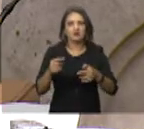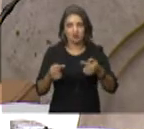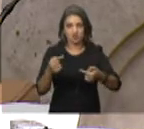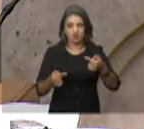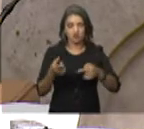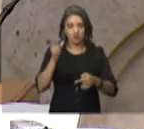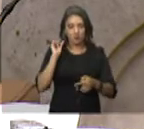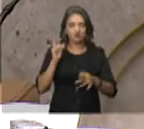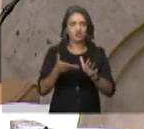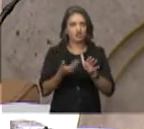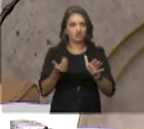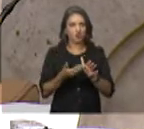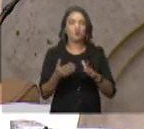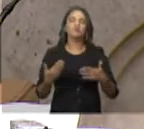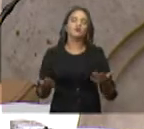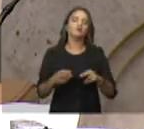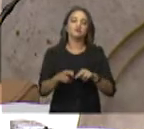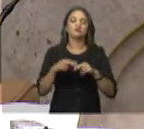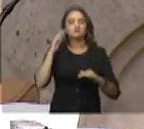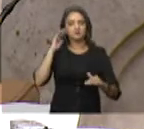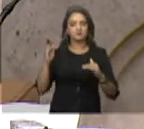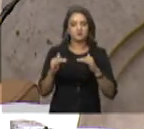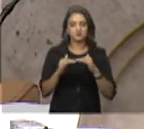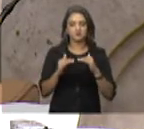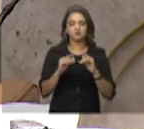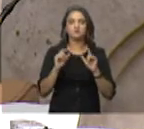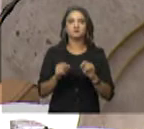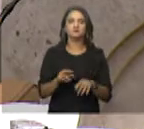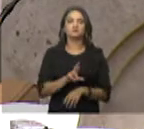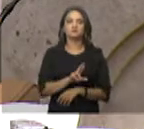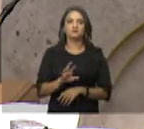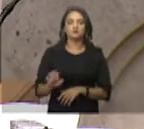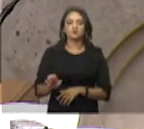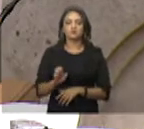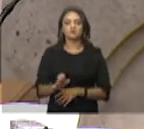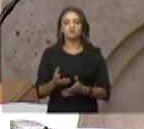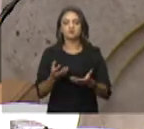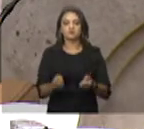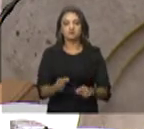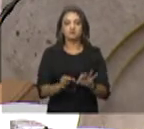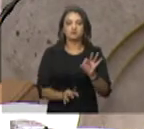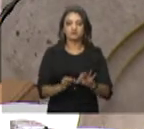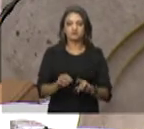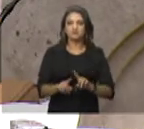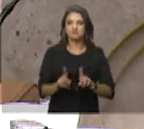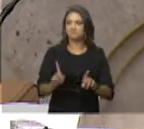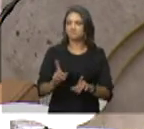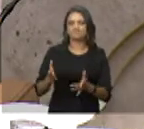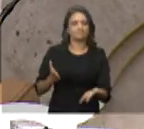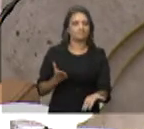eu acompanho sua excelência conhecendo do recurso extraordinário provimento